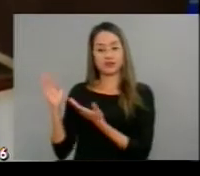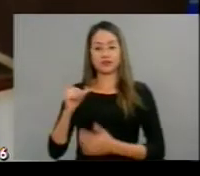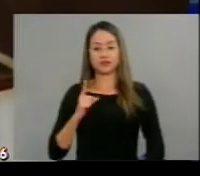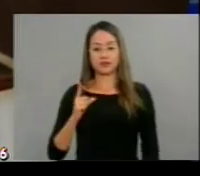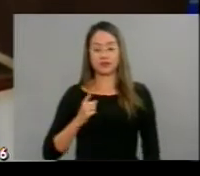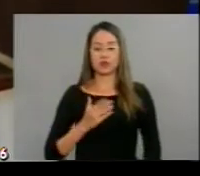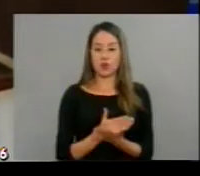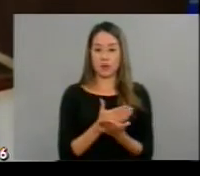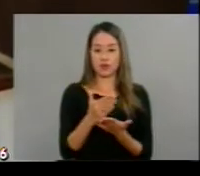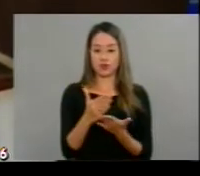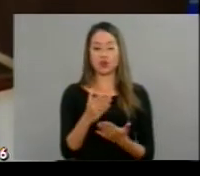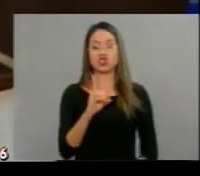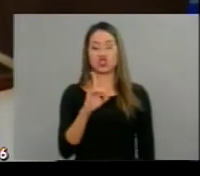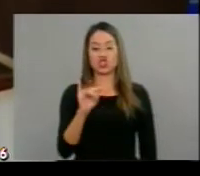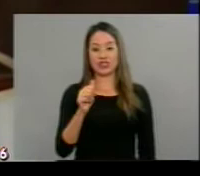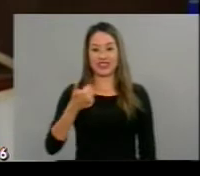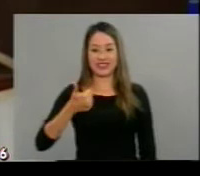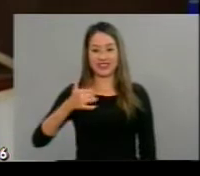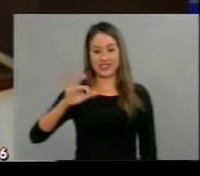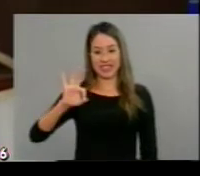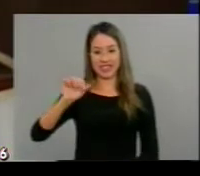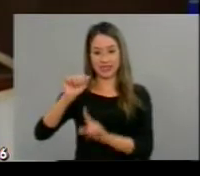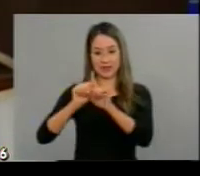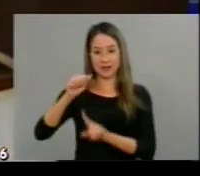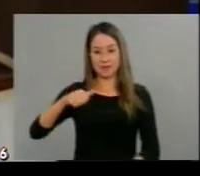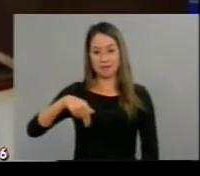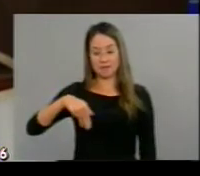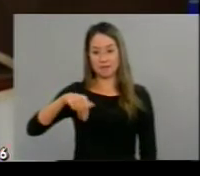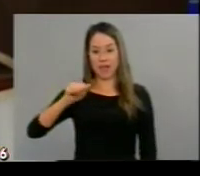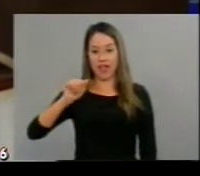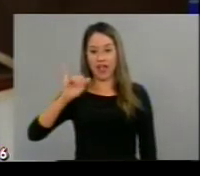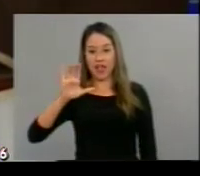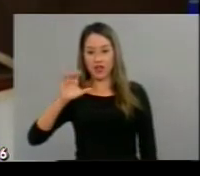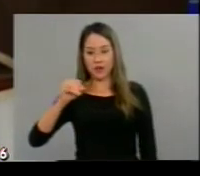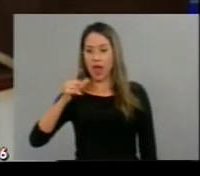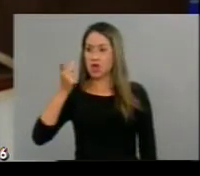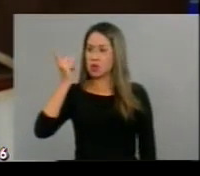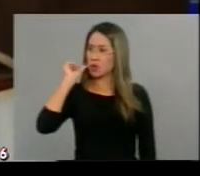dia 10 de maio, dia 12 ele virou ministro. Ontem ele já estava no plenário.